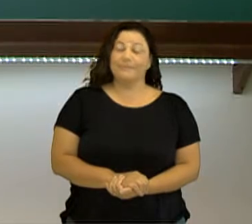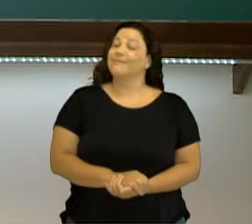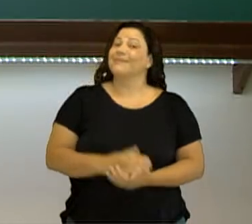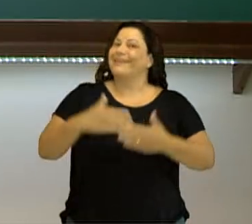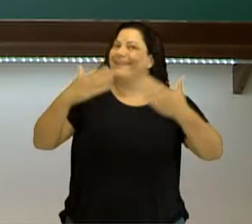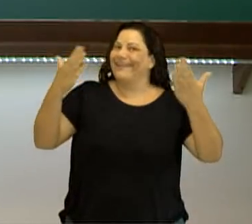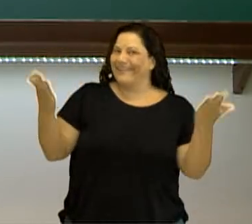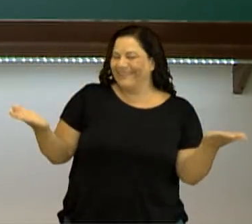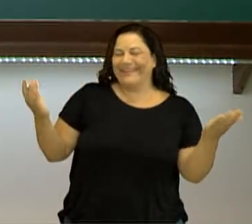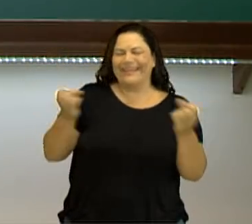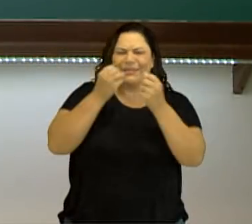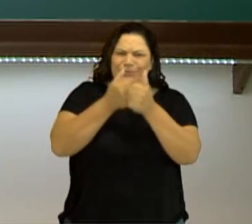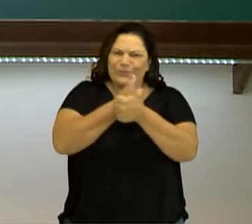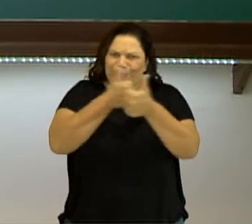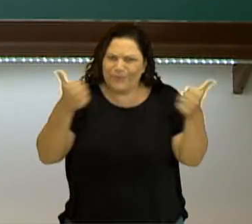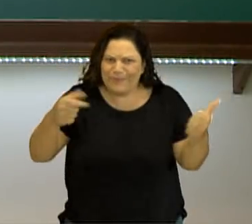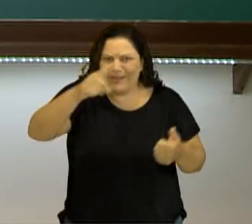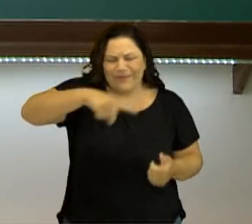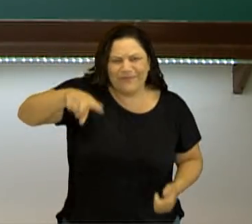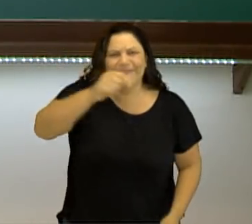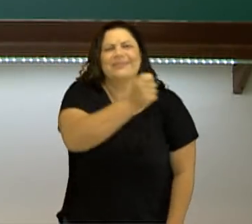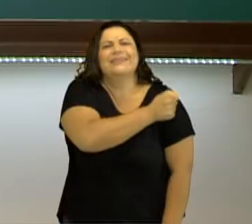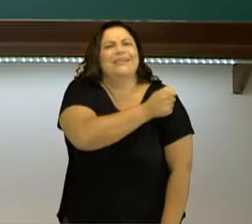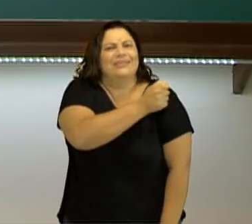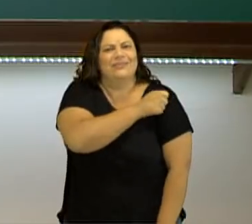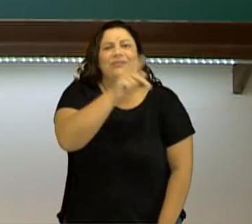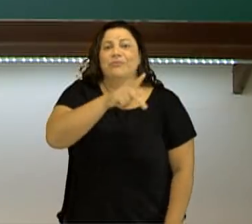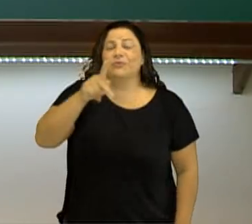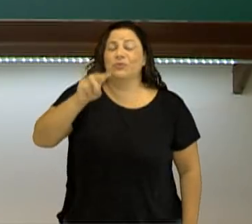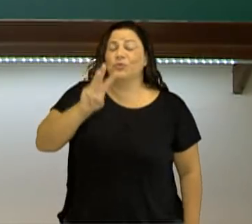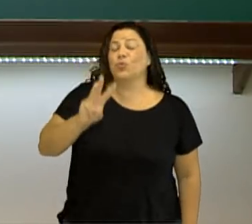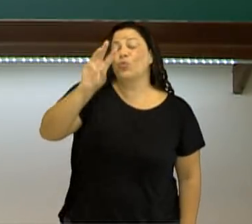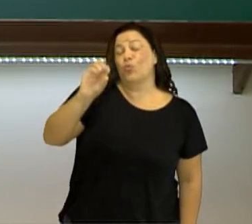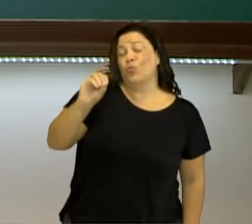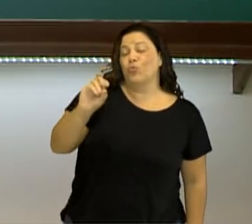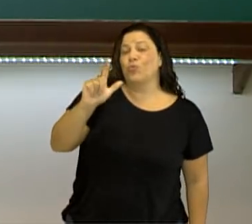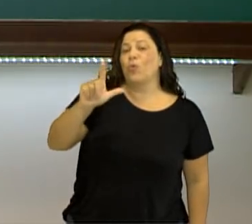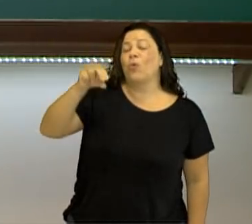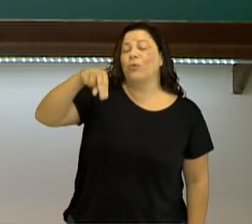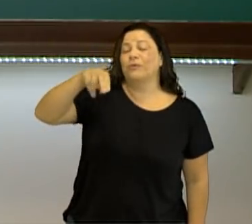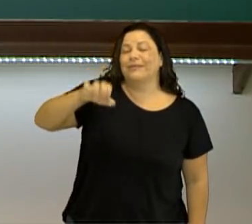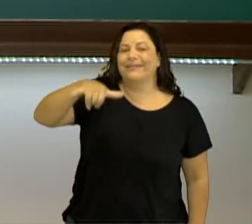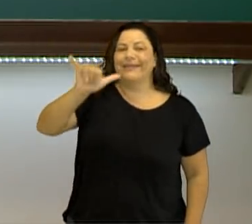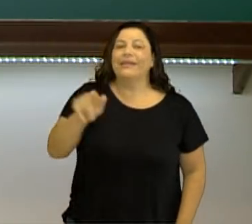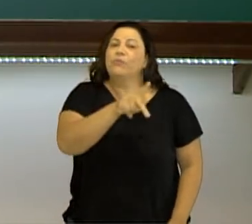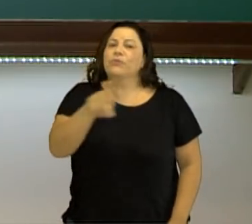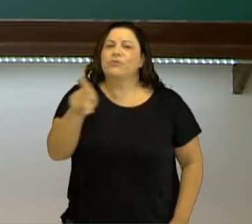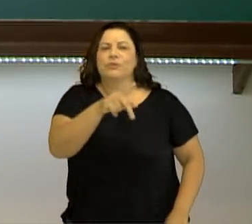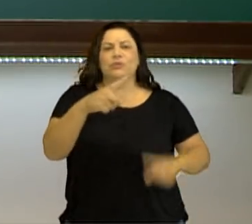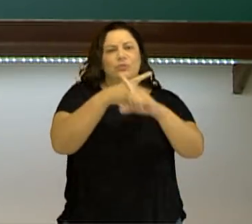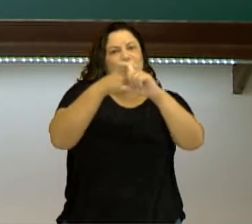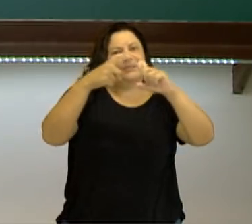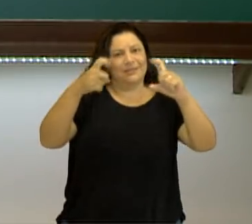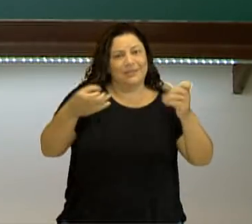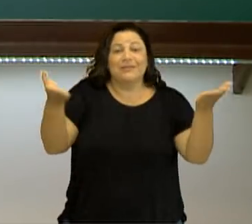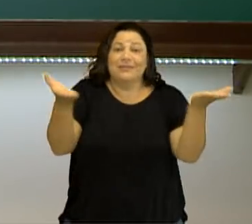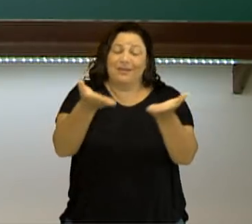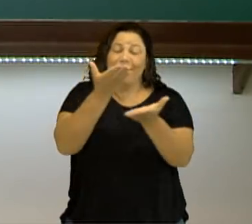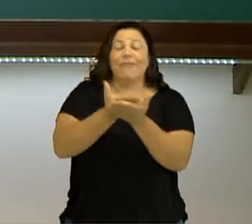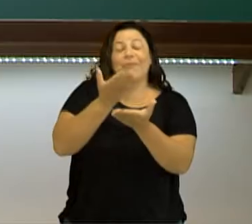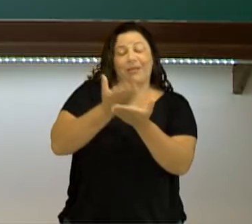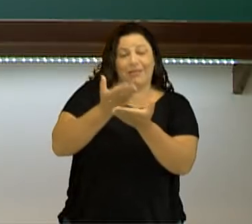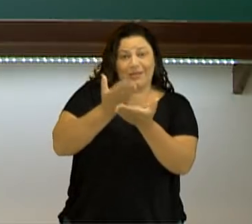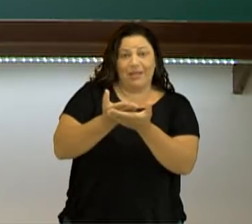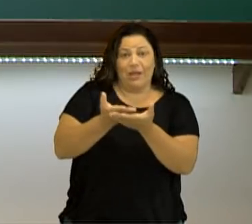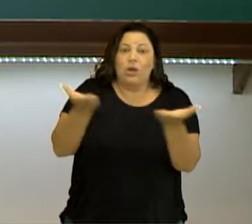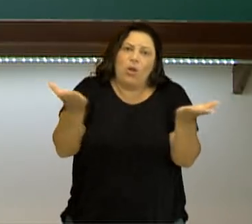E aí, pessoal, tudo bem com vocês, estudantes? Aqui é o professor Volney, sou professor de ciências, estou aqui para mais uma aula, onde